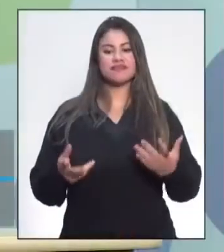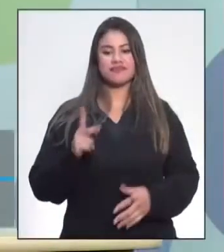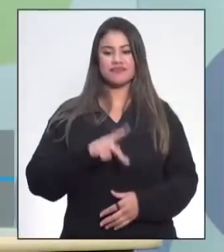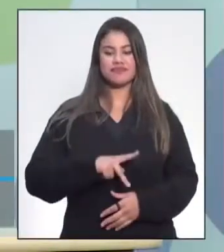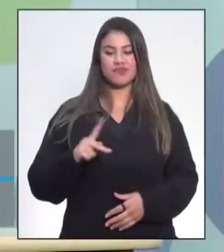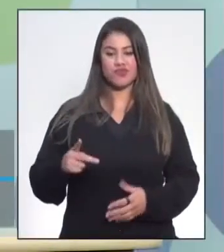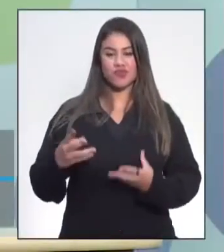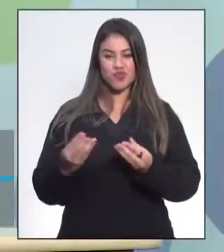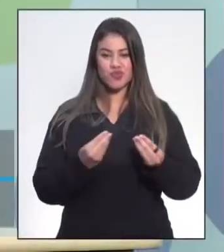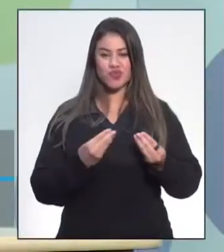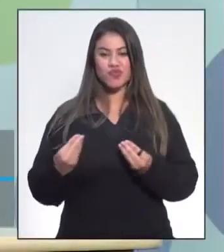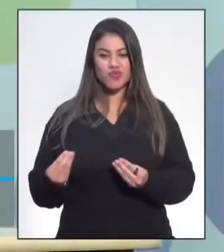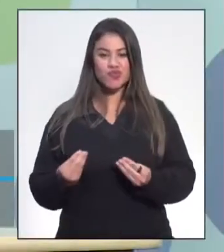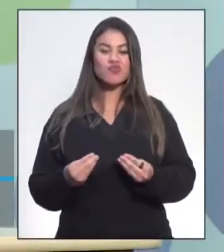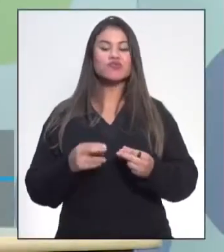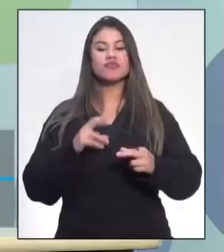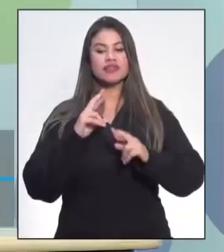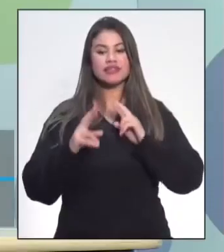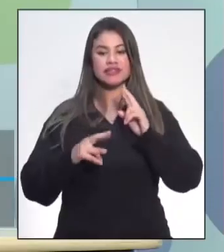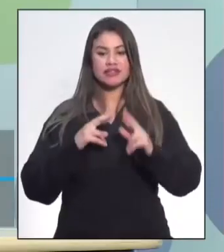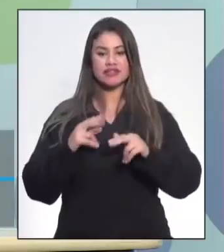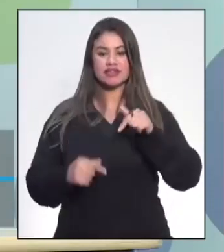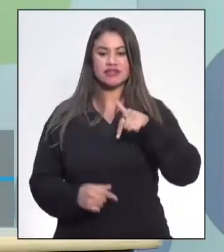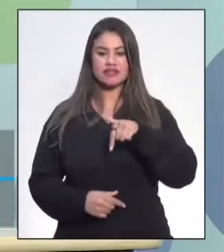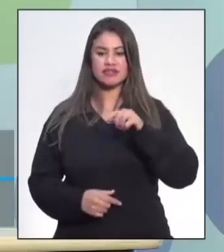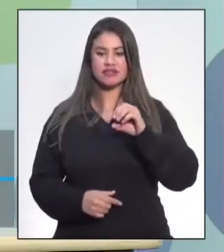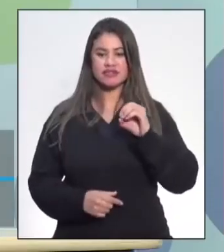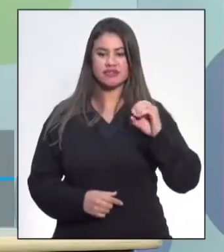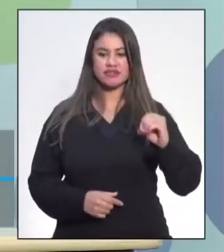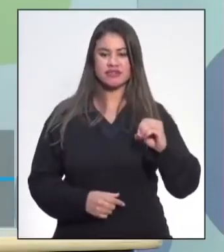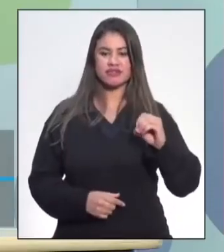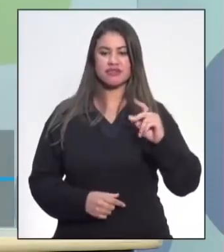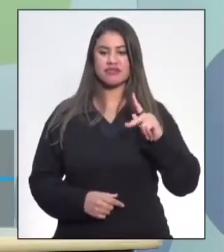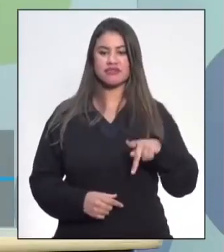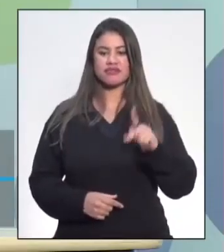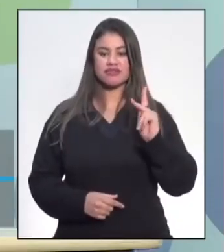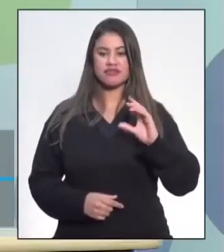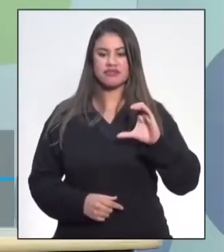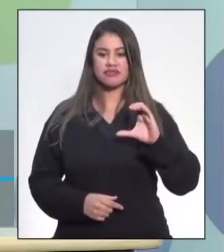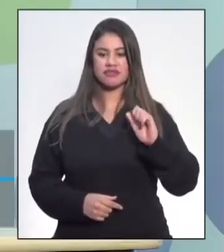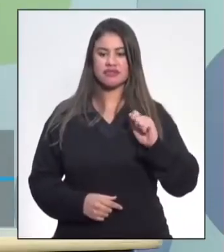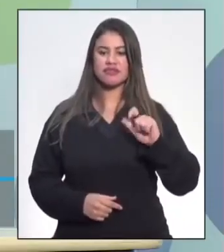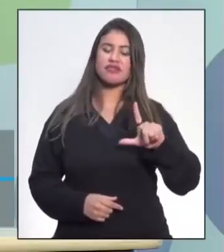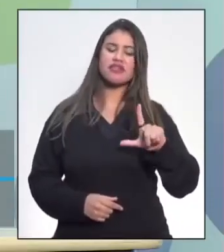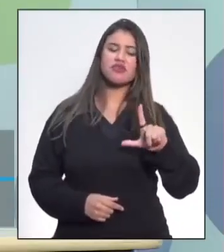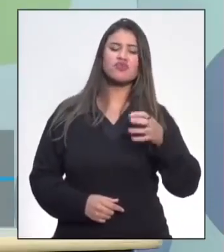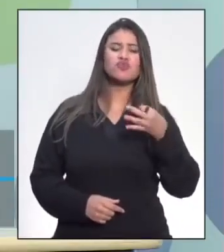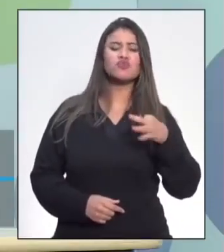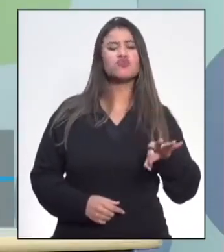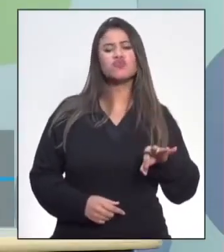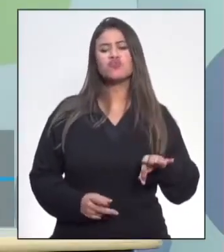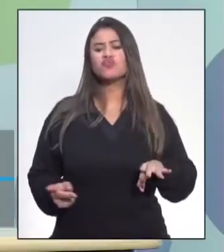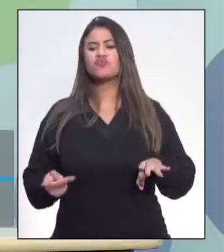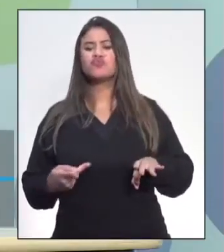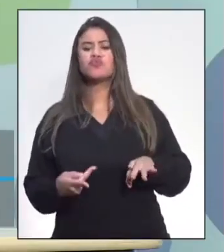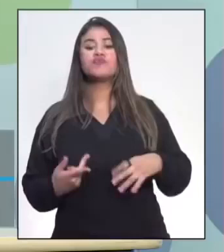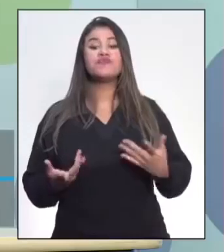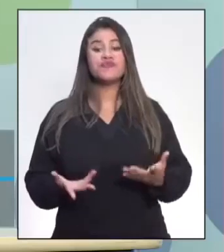Professor, a grande maioria respondeu 700 quilocalorias. Eles estão corretos ou eles estão errados?